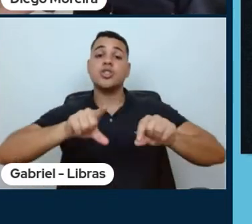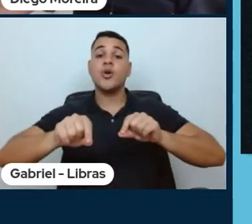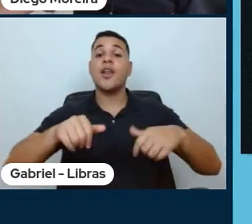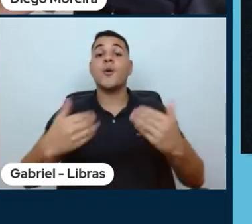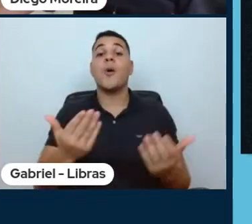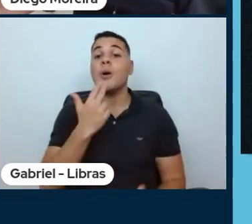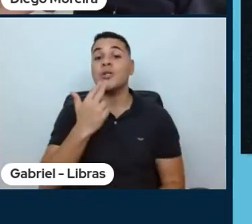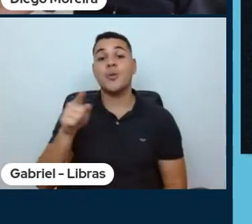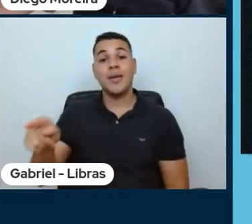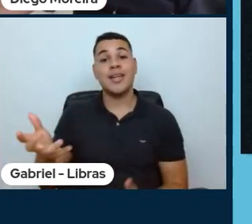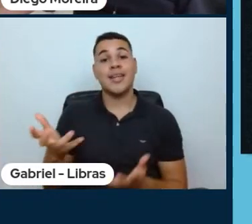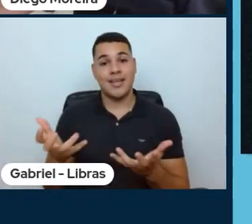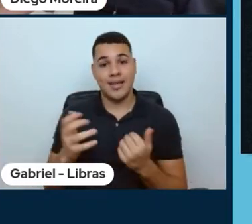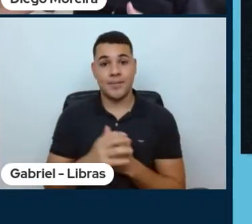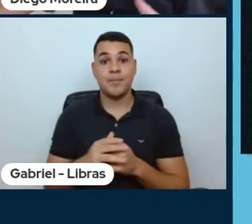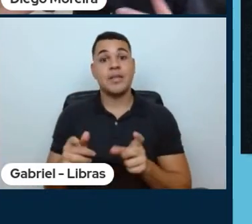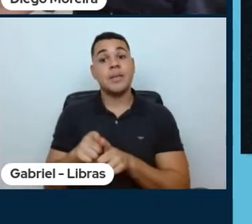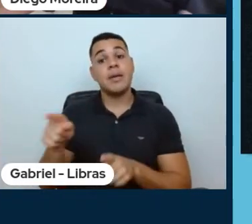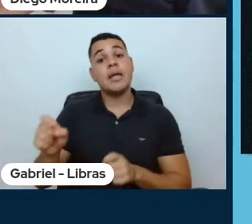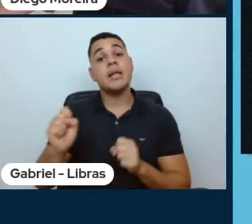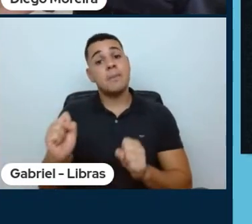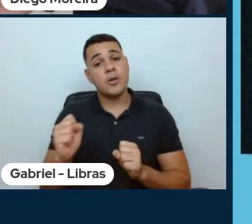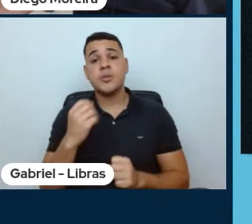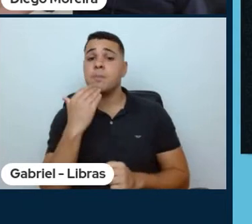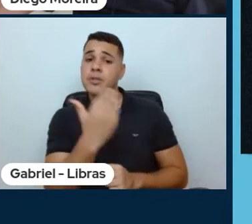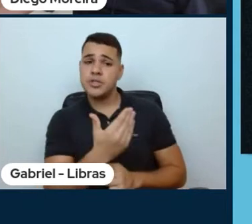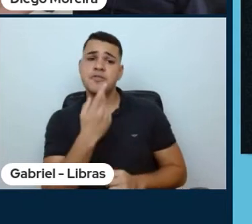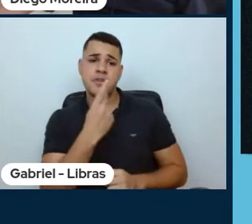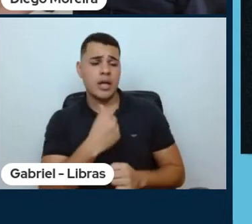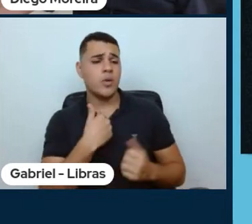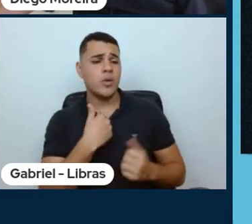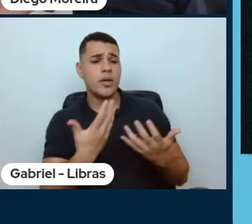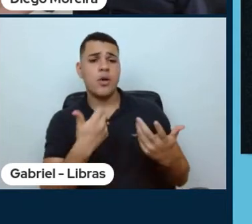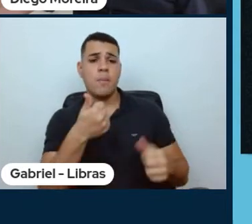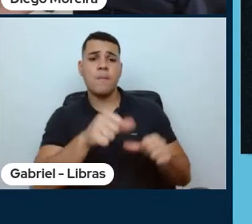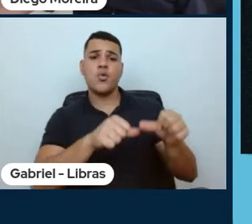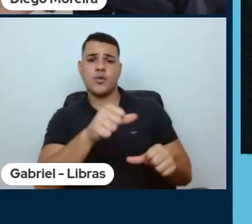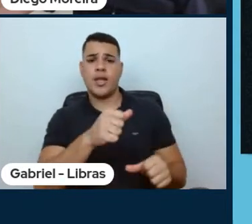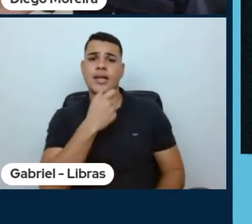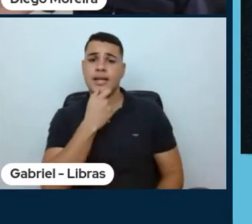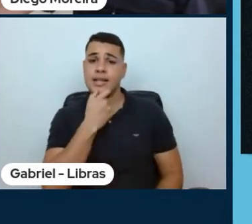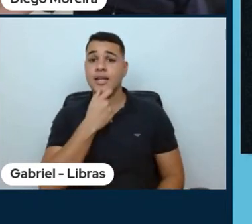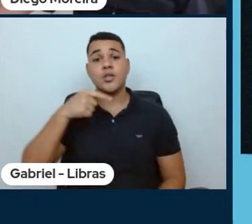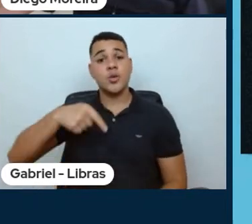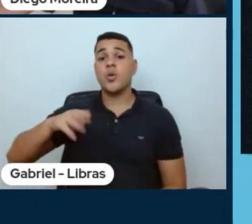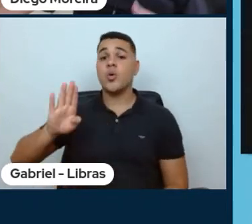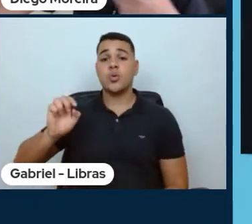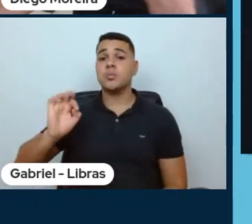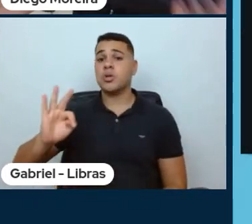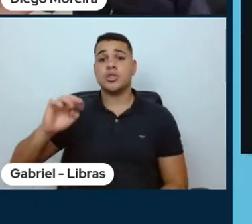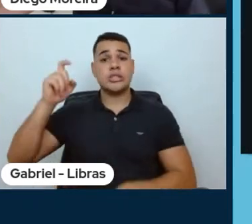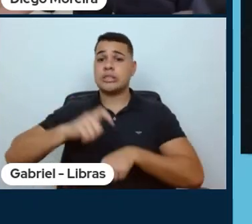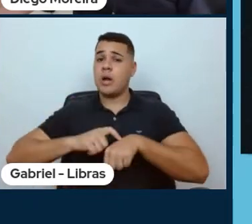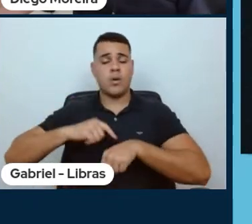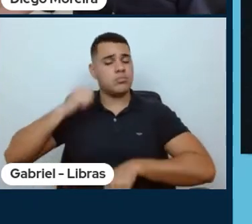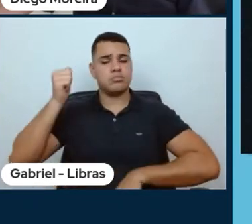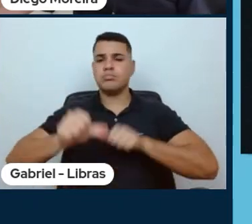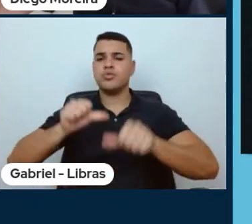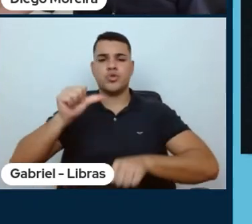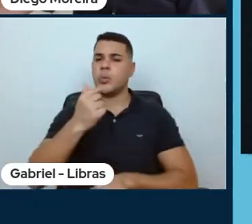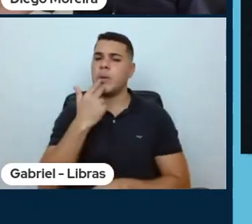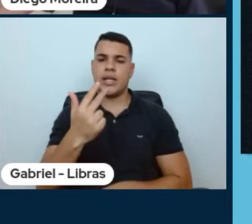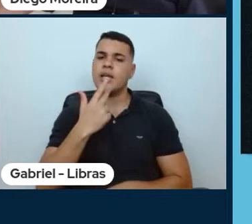fazer essa troca, né, "Ah, quero falar em inglês", né, e ele já vem aqui para o inglês. Então o bot ele já